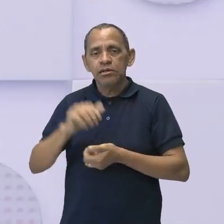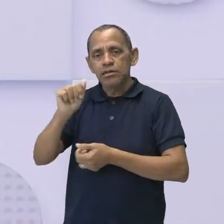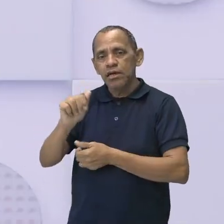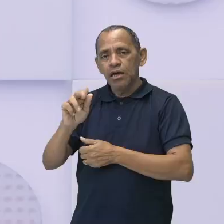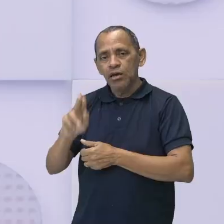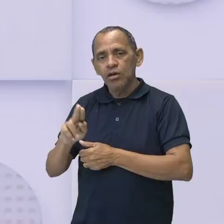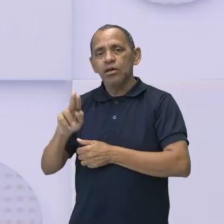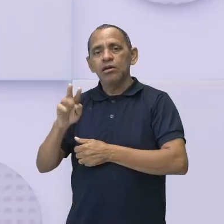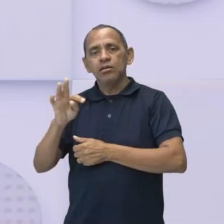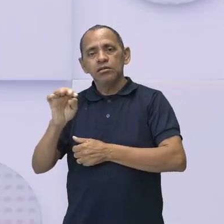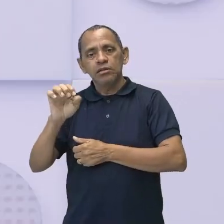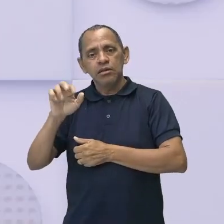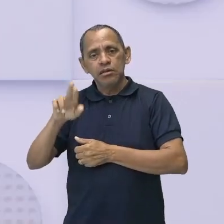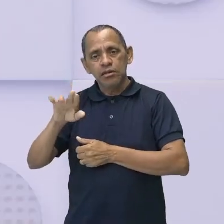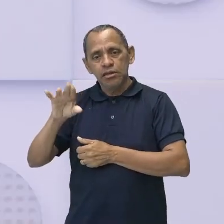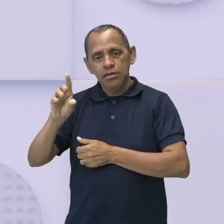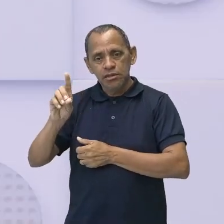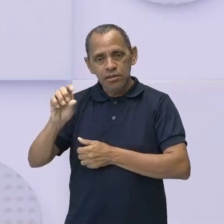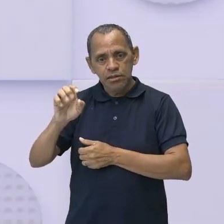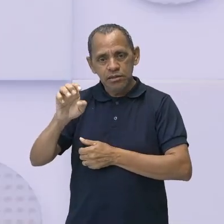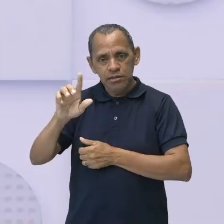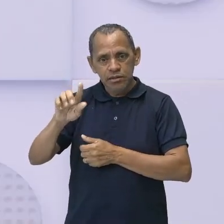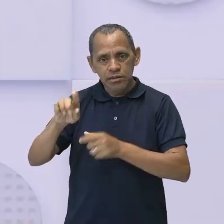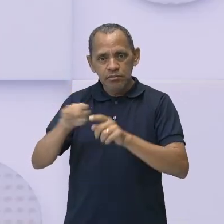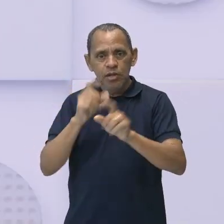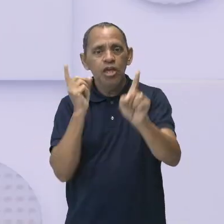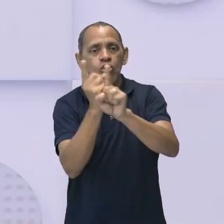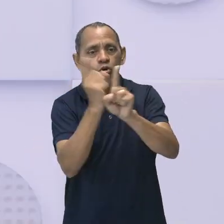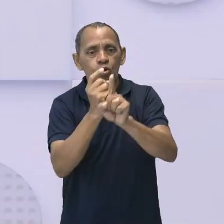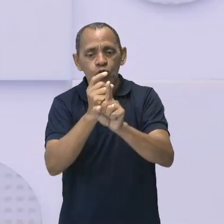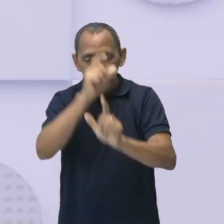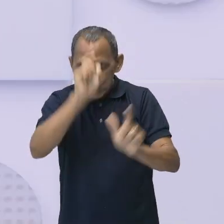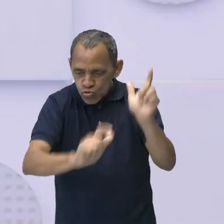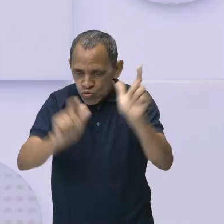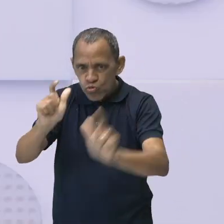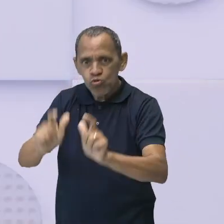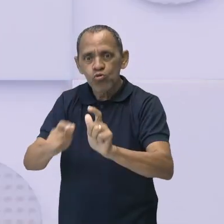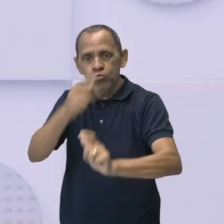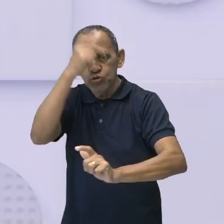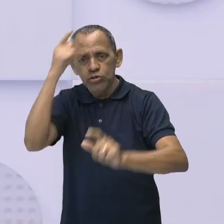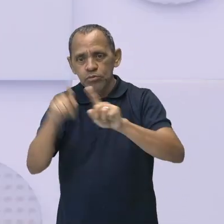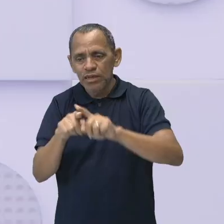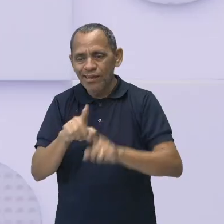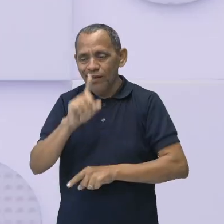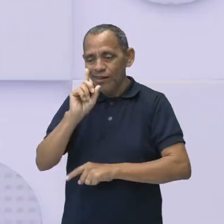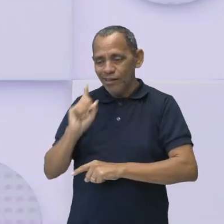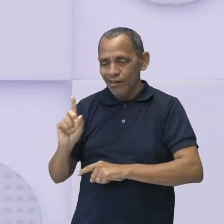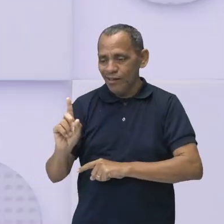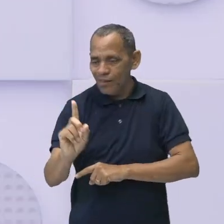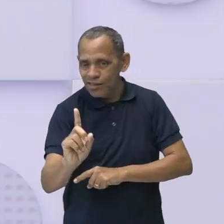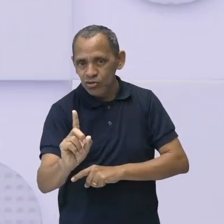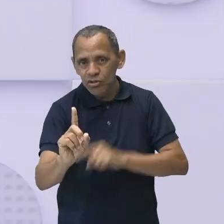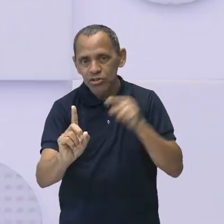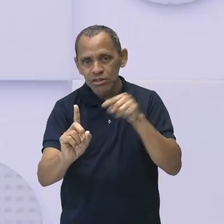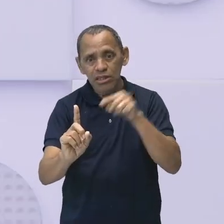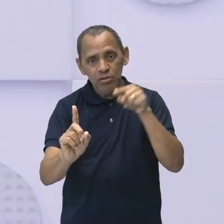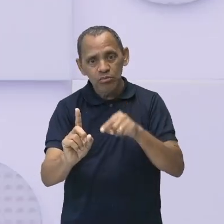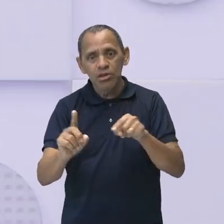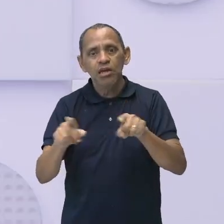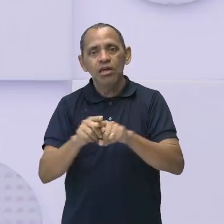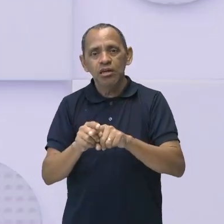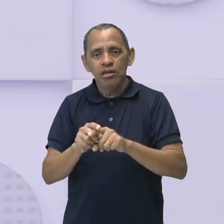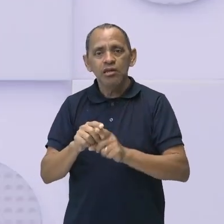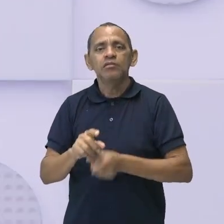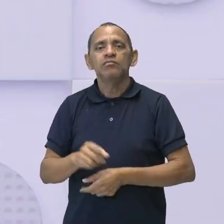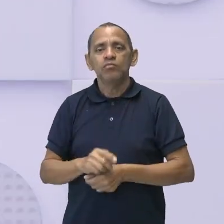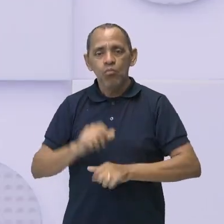de profundidade, de encontro com o outro, e que esse outro, de certa forma, me torne também uma pessoa